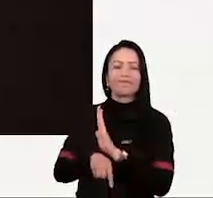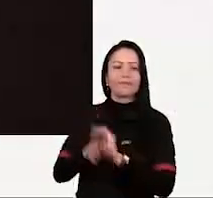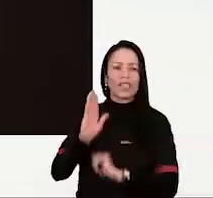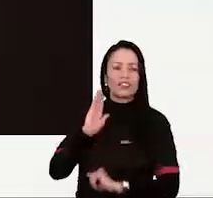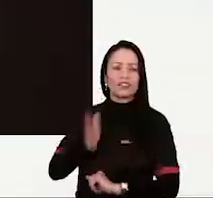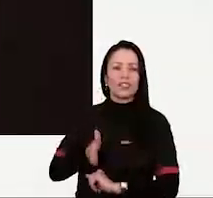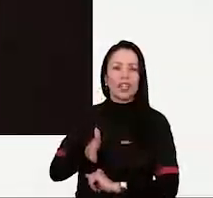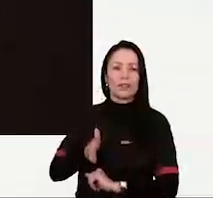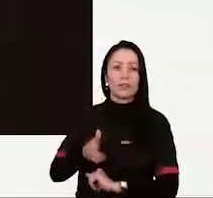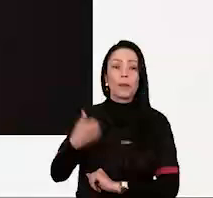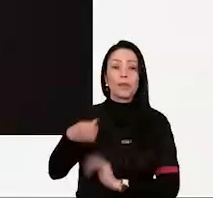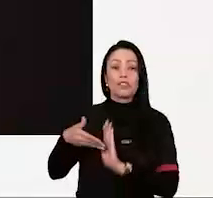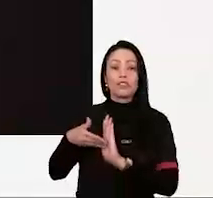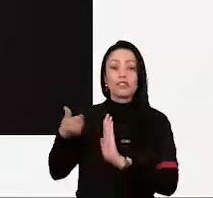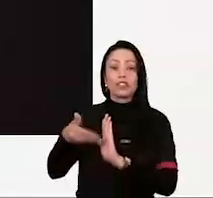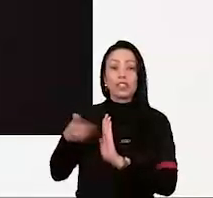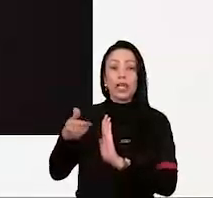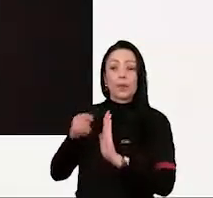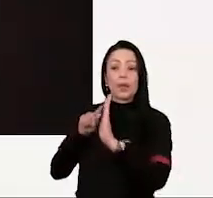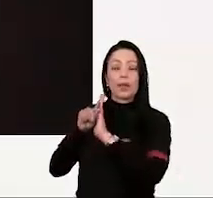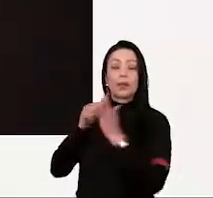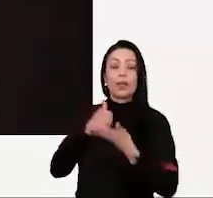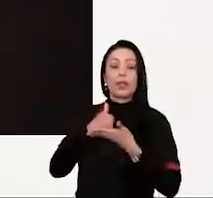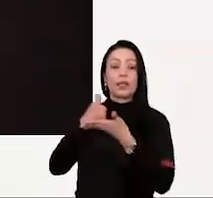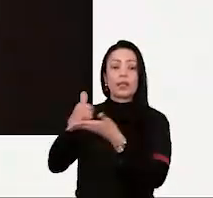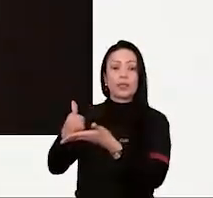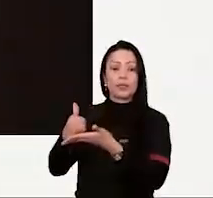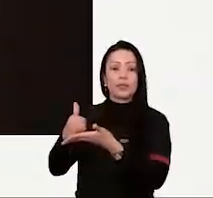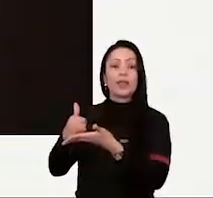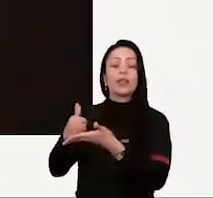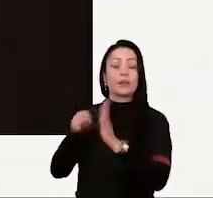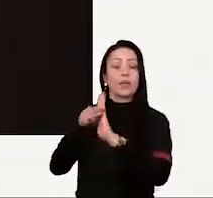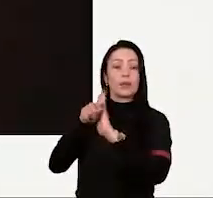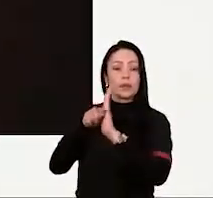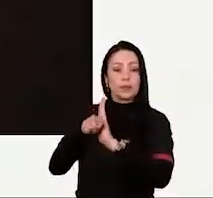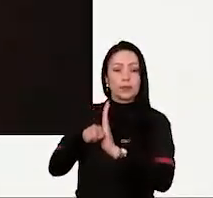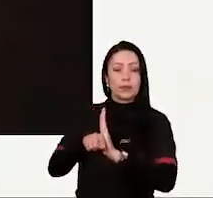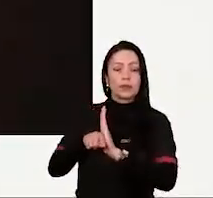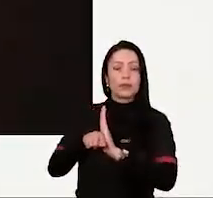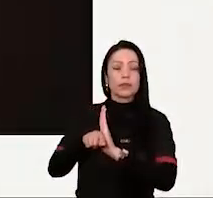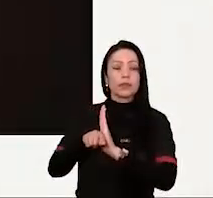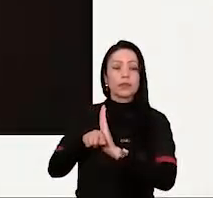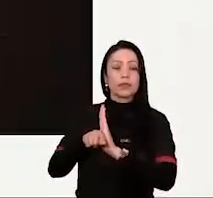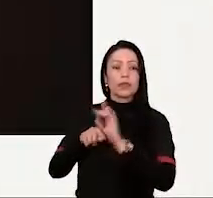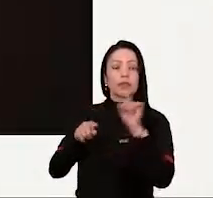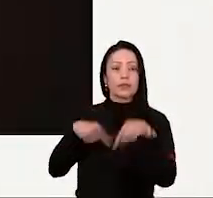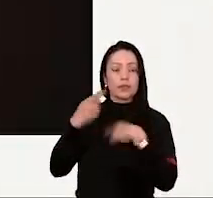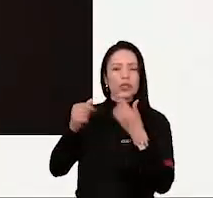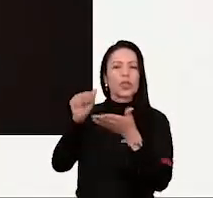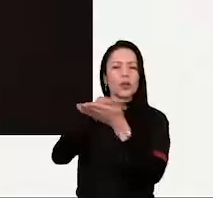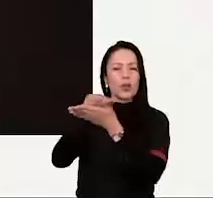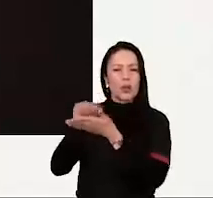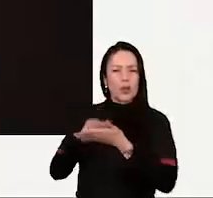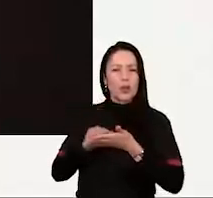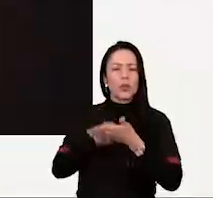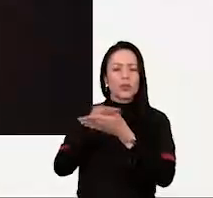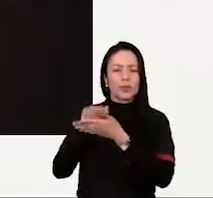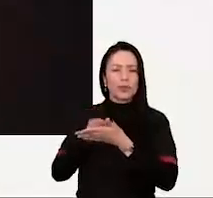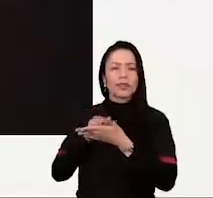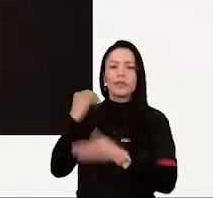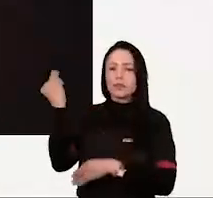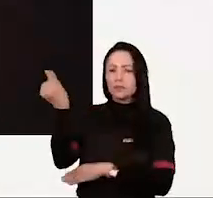de material, né, para encaminhar para a cultura antibiograma, logo depois a lavagem otológica.